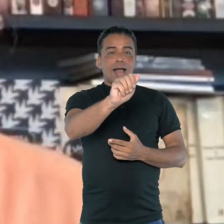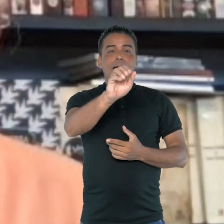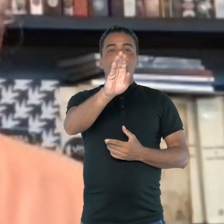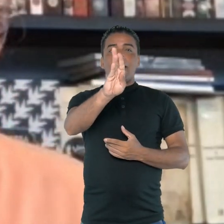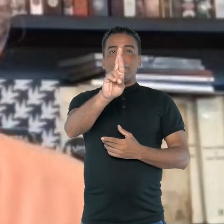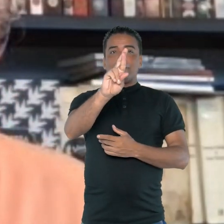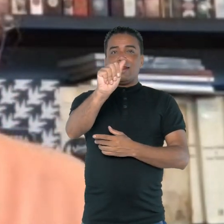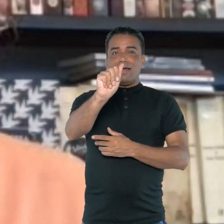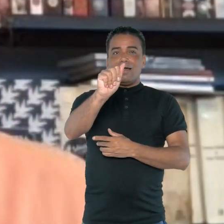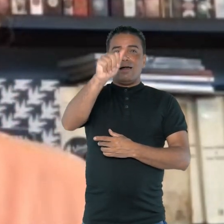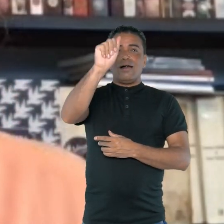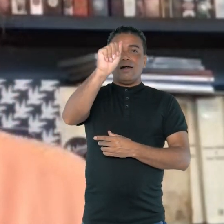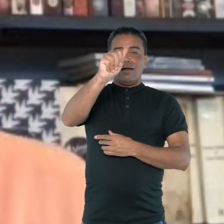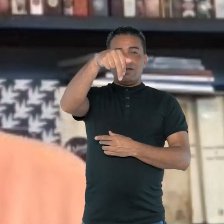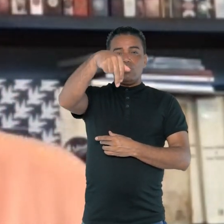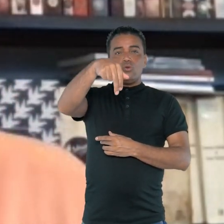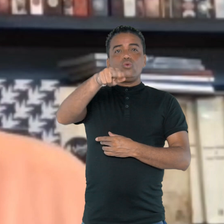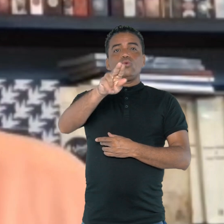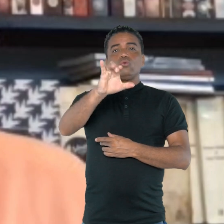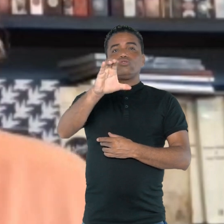uma epígrafe